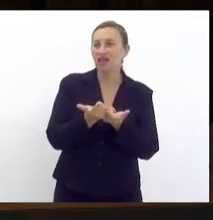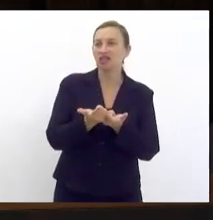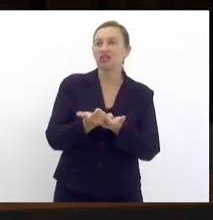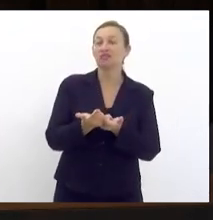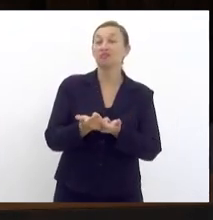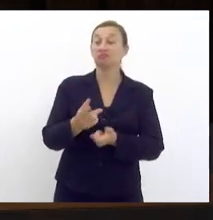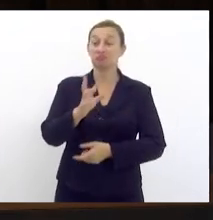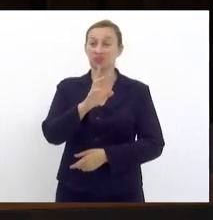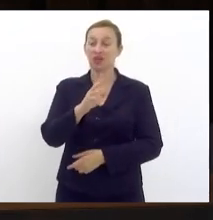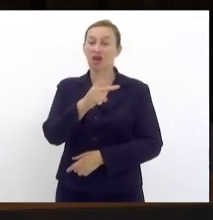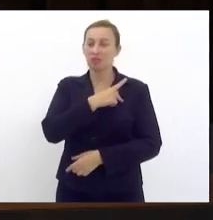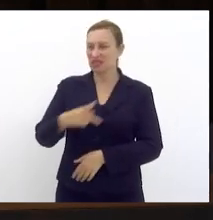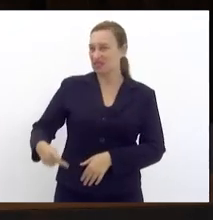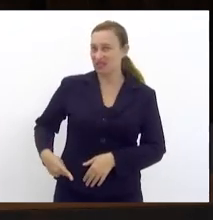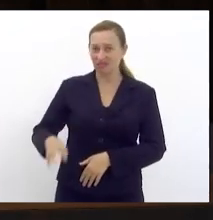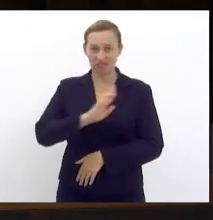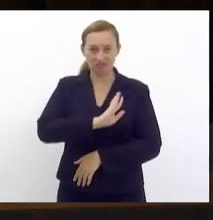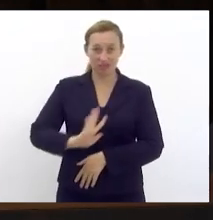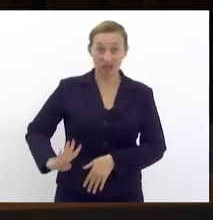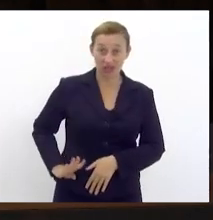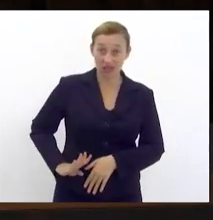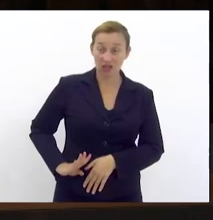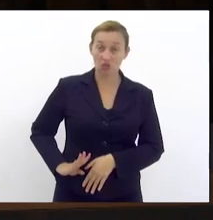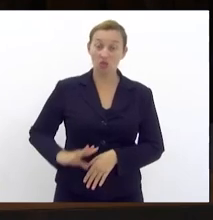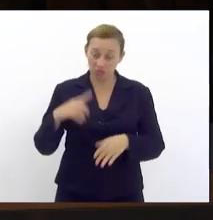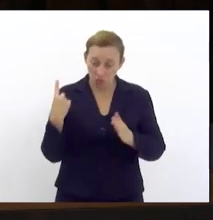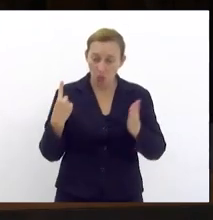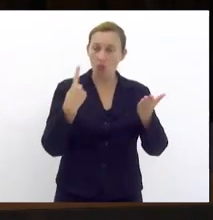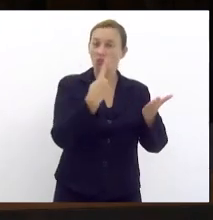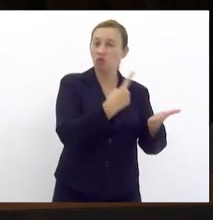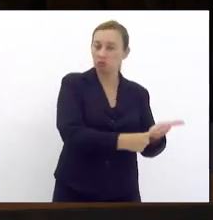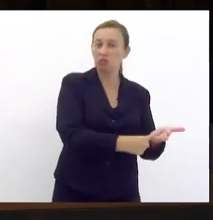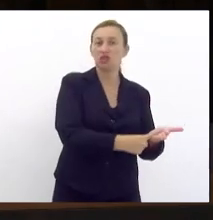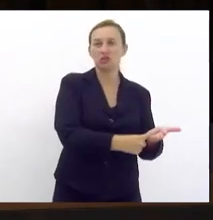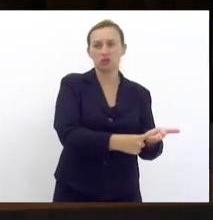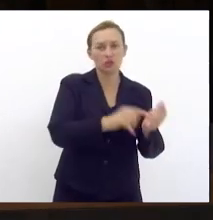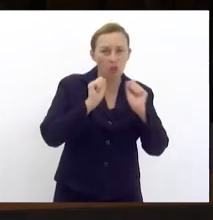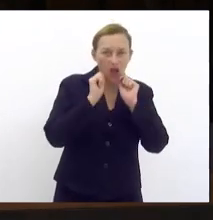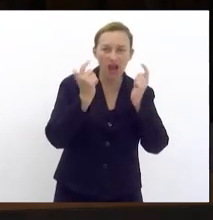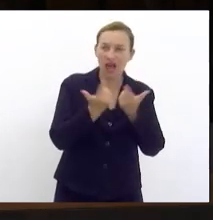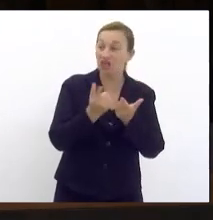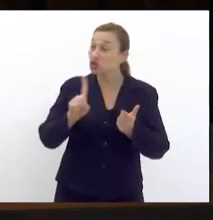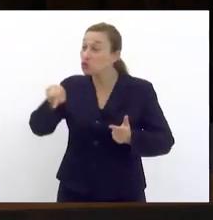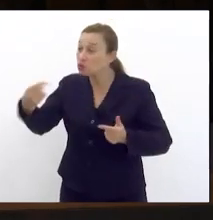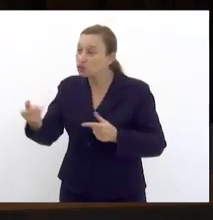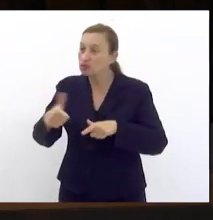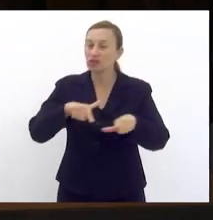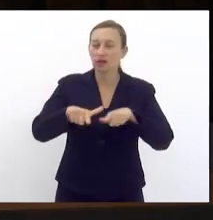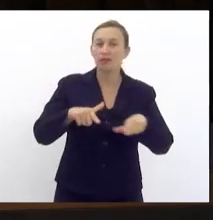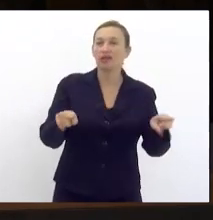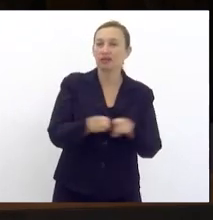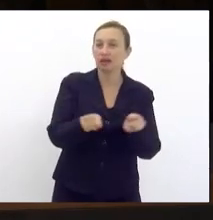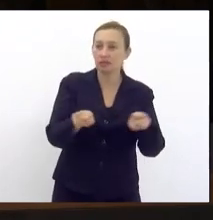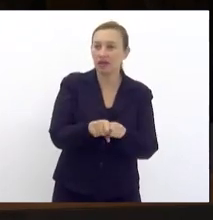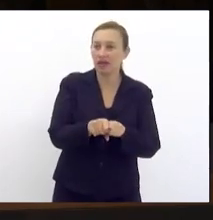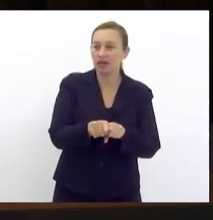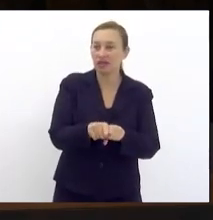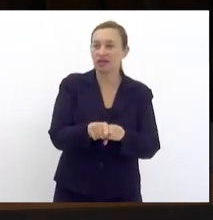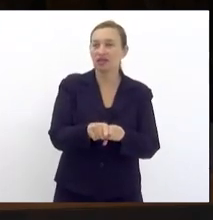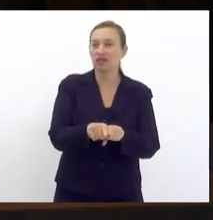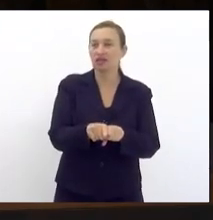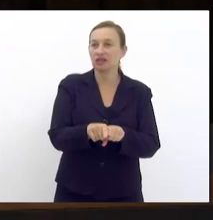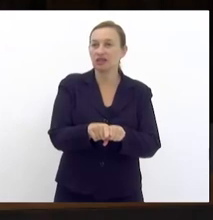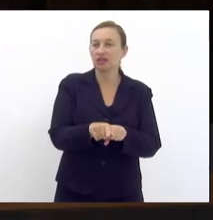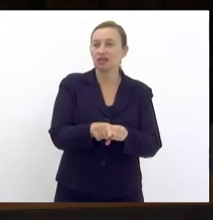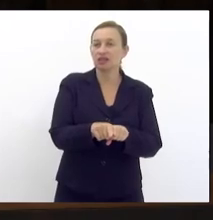homem comprometido com a Assembleia, mas com outras missões ainda também, então acaba, né, por sobrecarregar aqui as